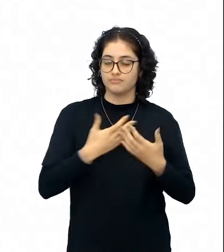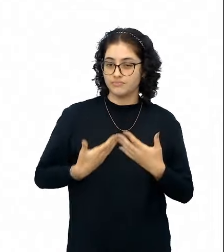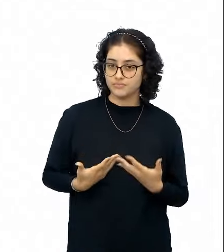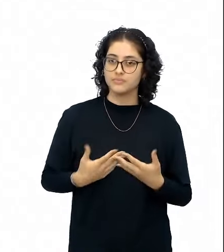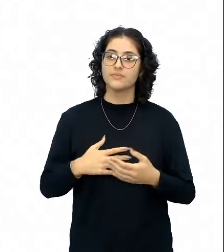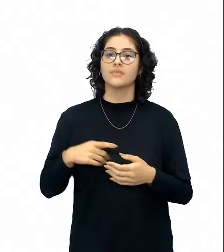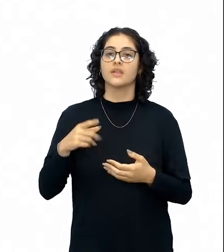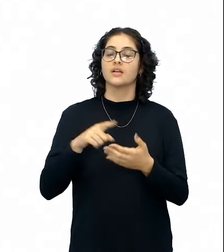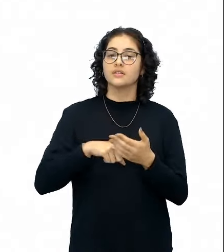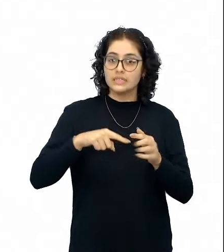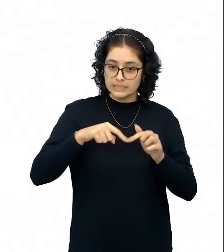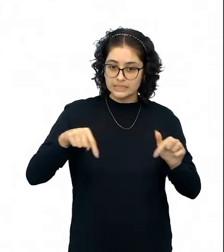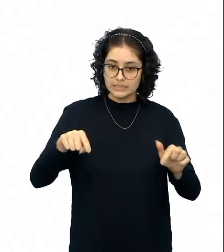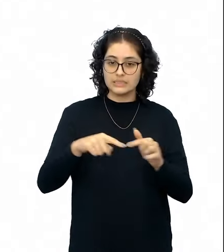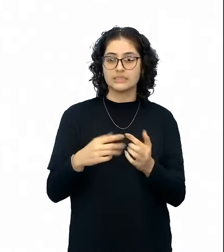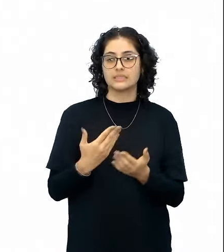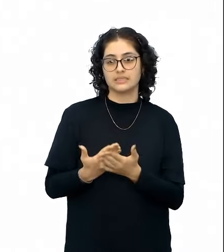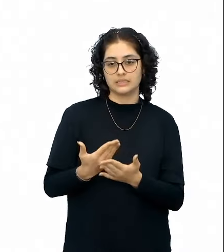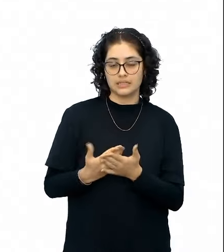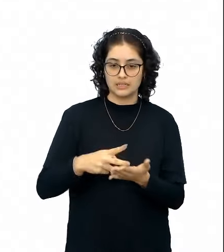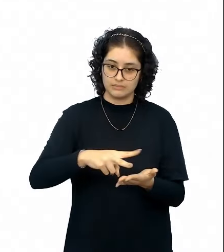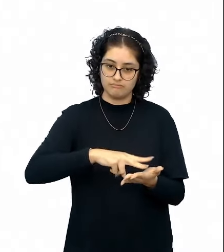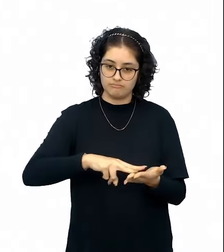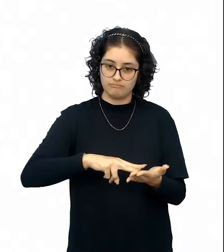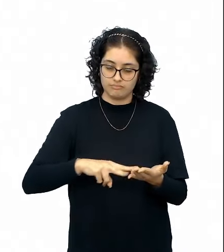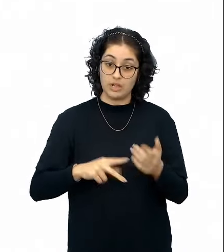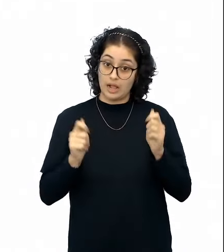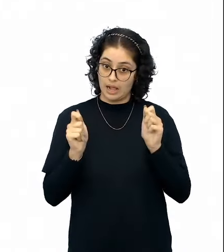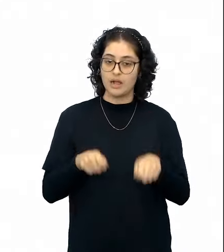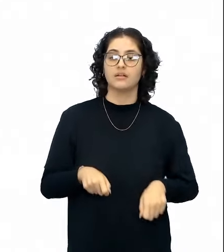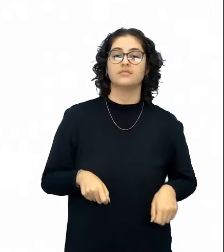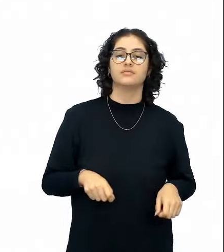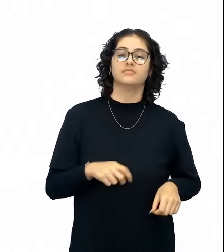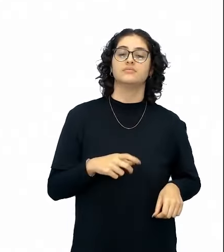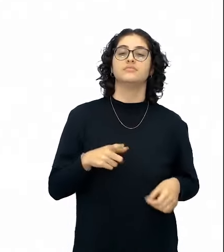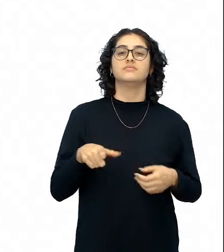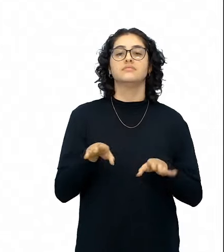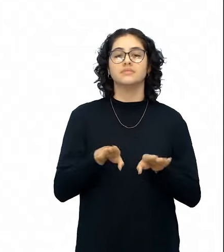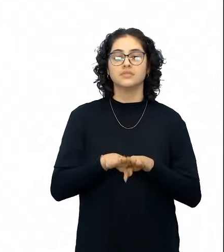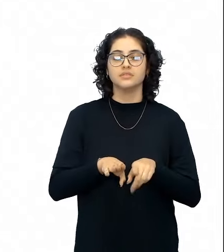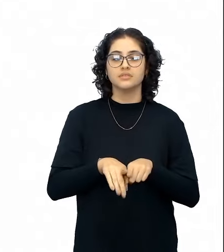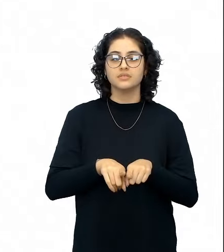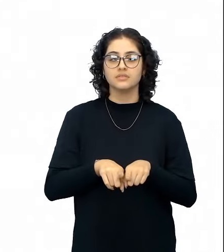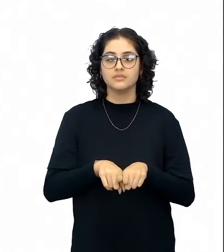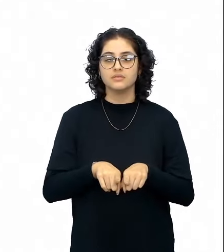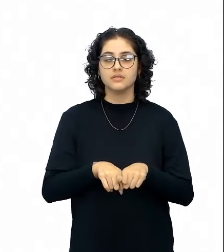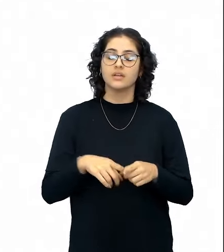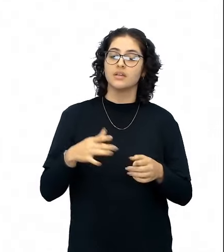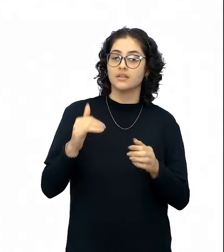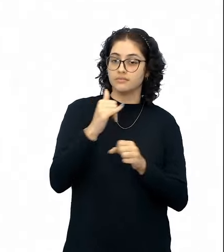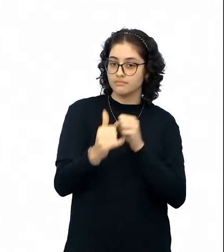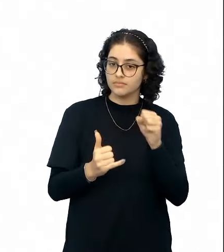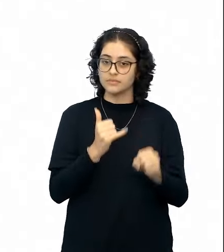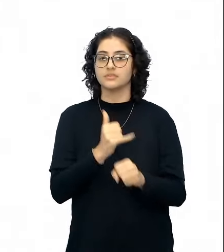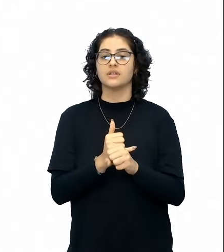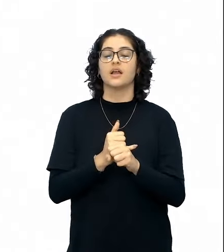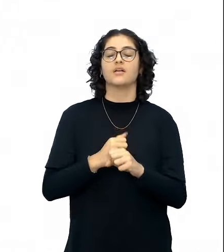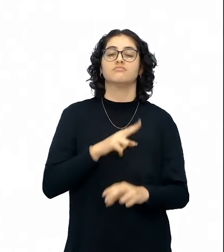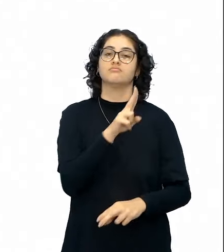sala de leitura, se possível. Nesse caso aqui, também daria para estar usando recursos da internet, pesquisar na